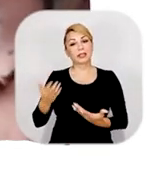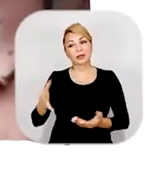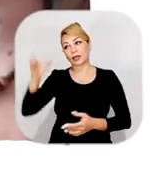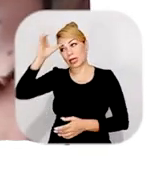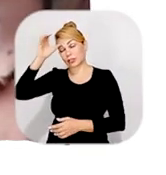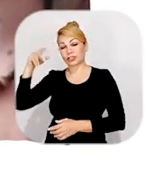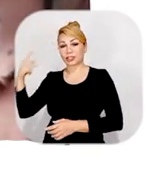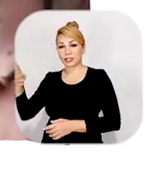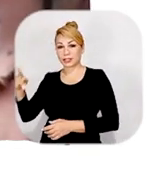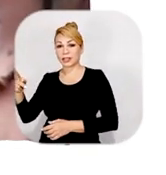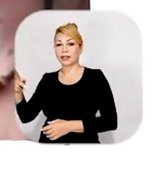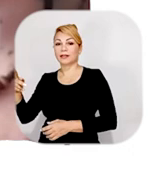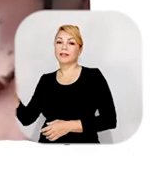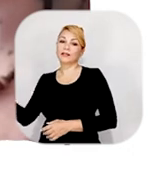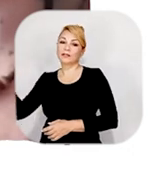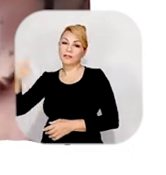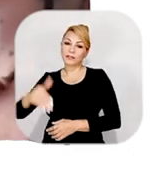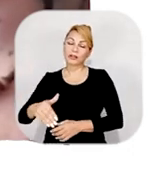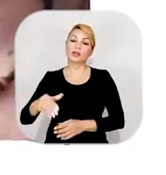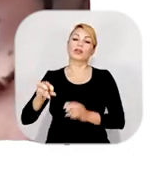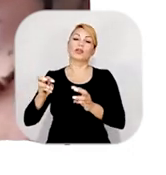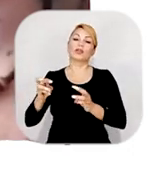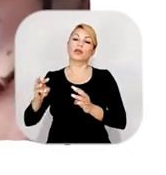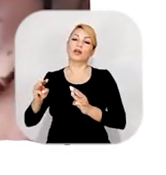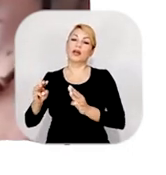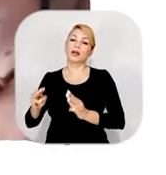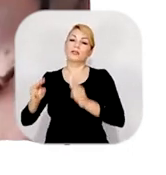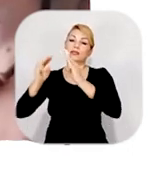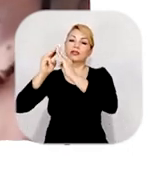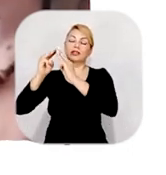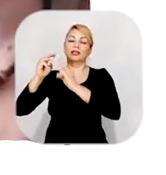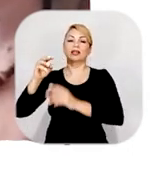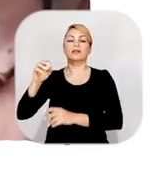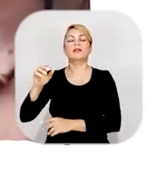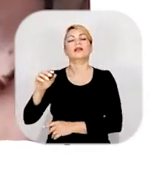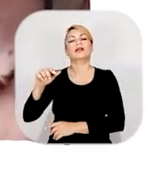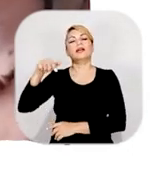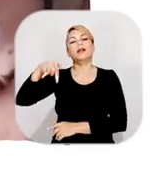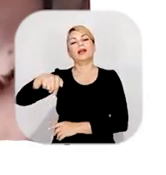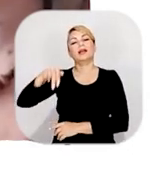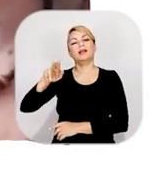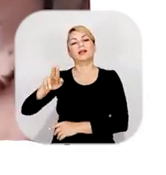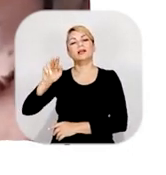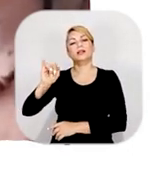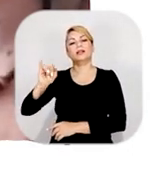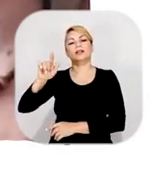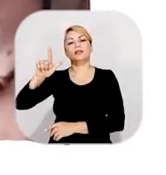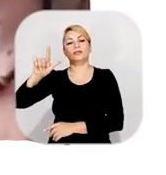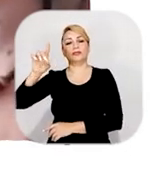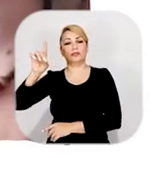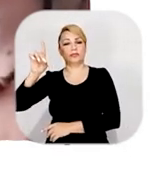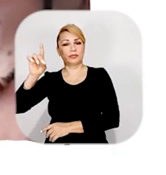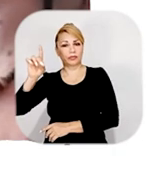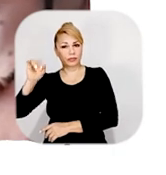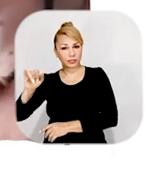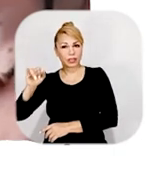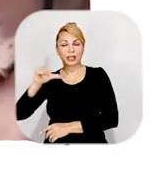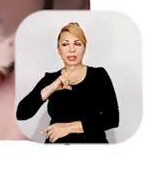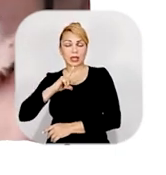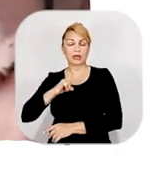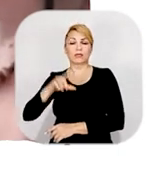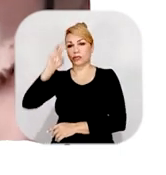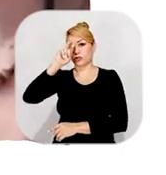isso também essa questão de publicar o livro pelo Museu Guild, né? Porque tem uma história aí muito antiga com essa